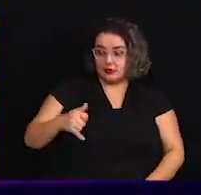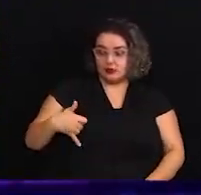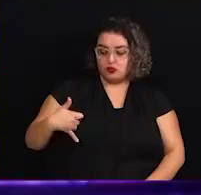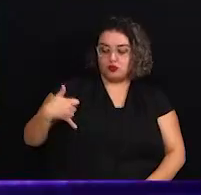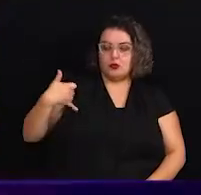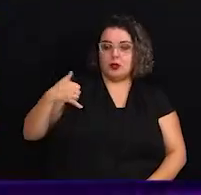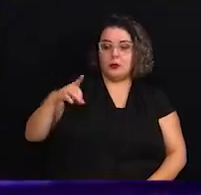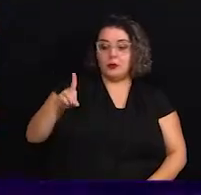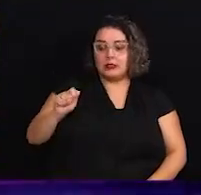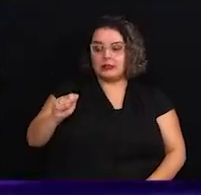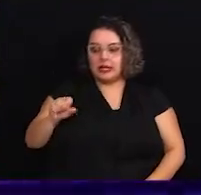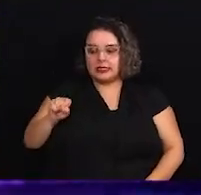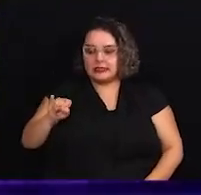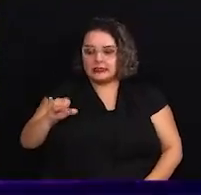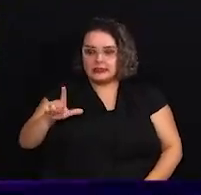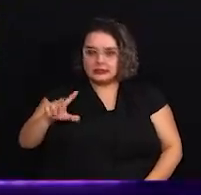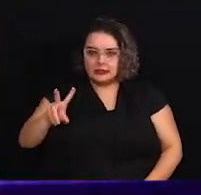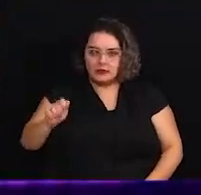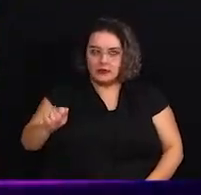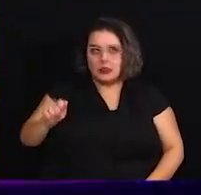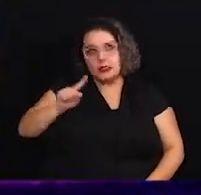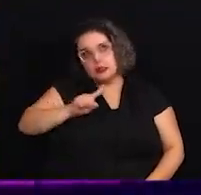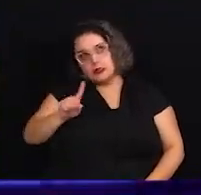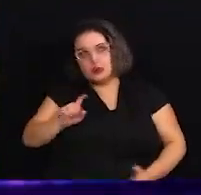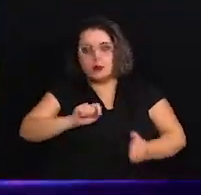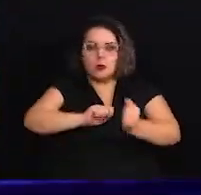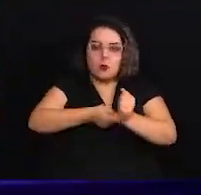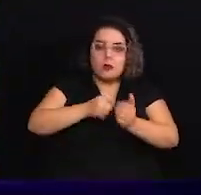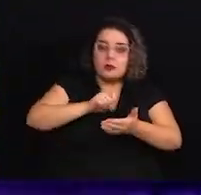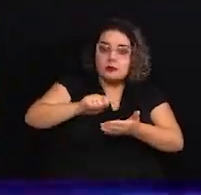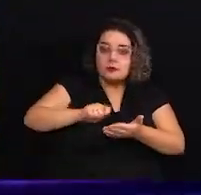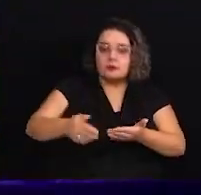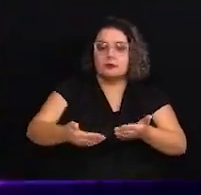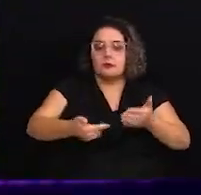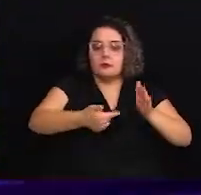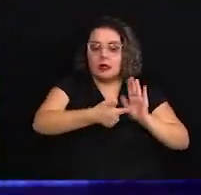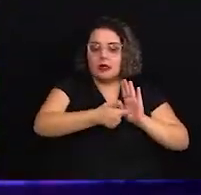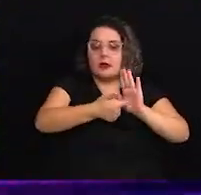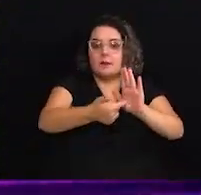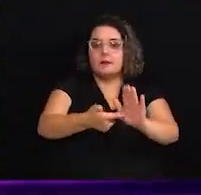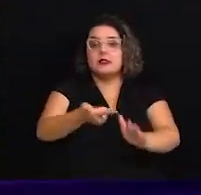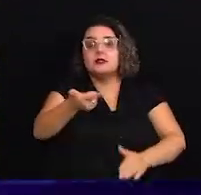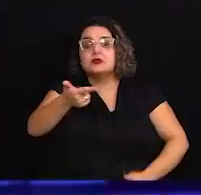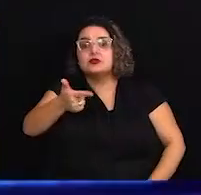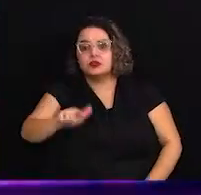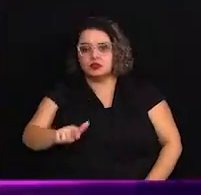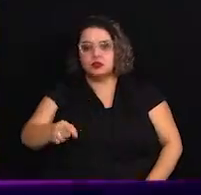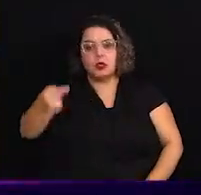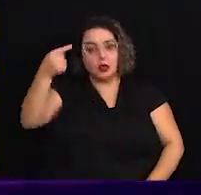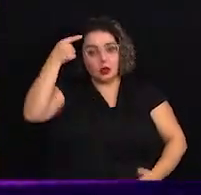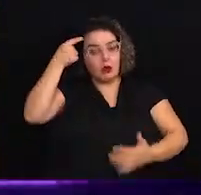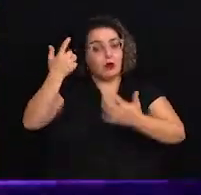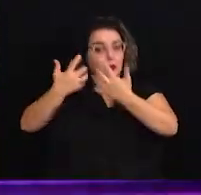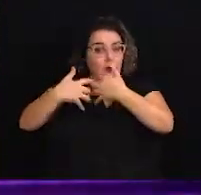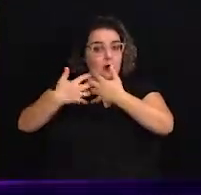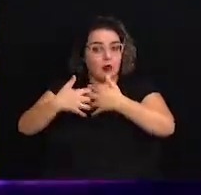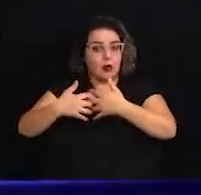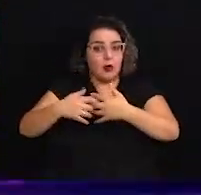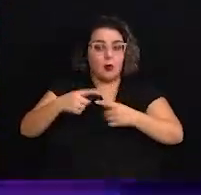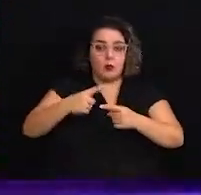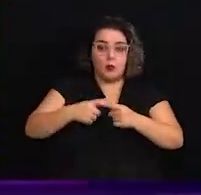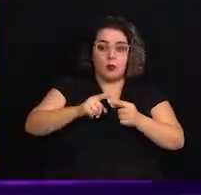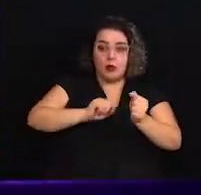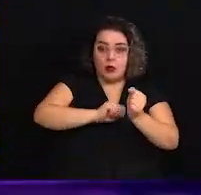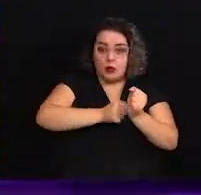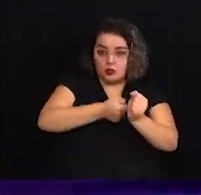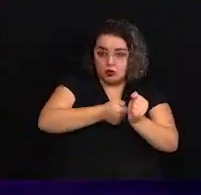da Silva, mas já não como um diário, já ele apresentando nessa continuação dessa reflexão, porque o